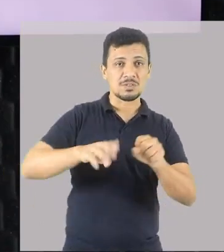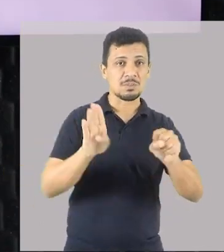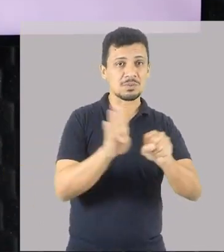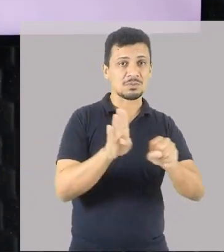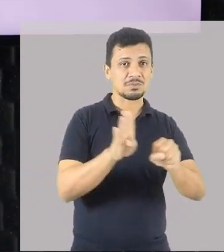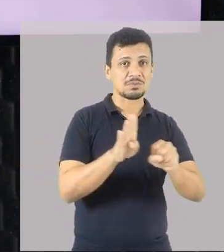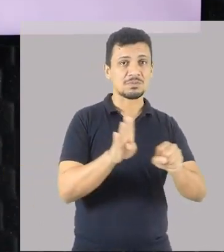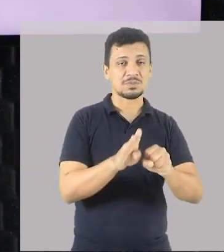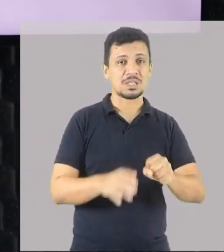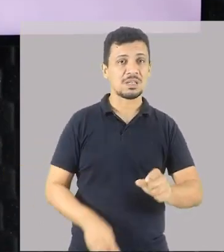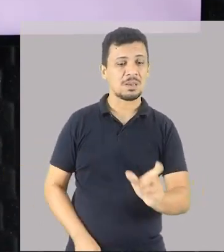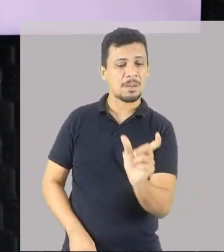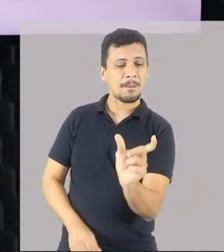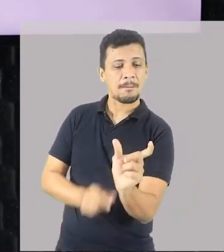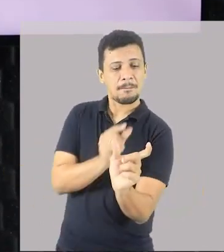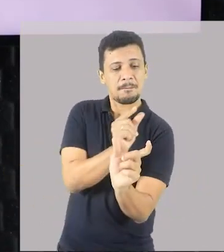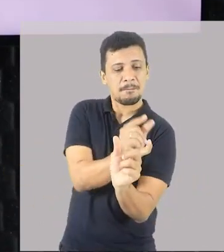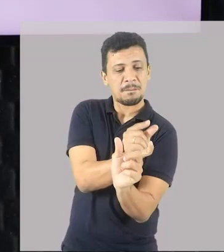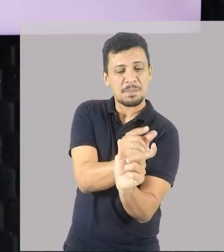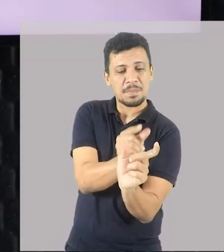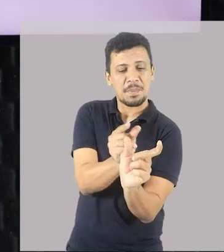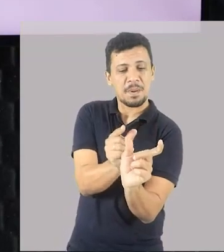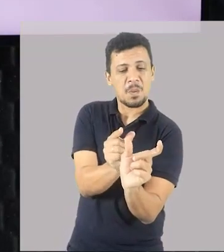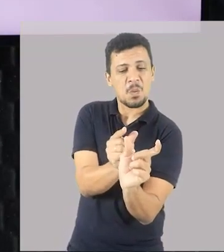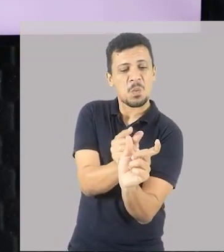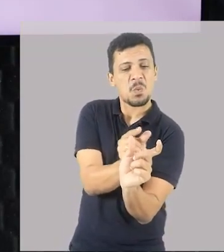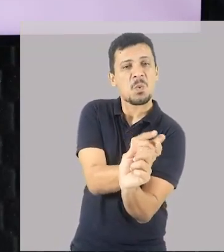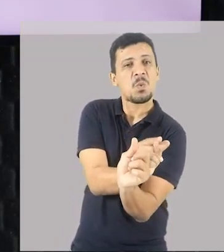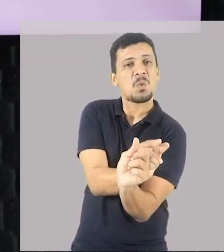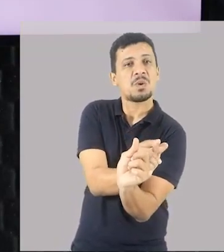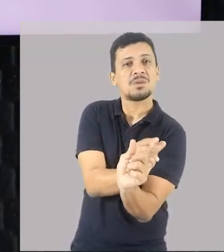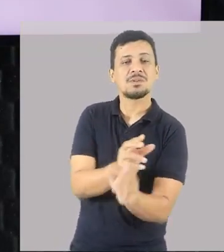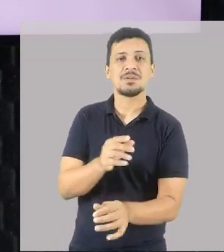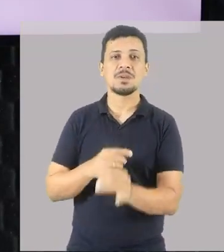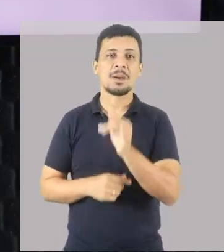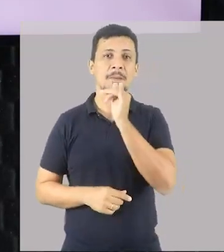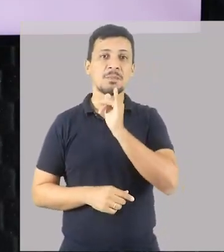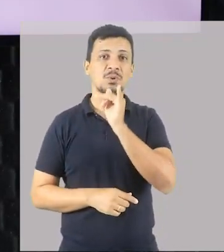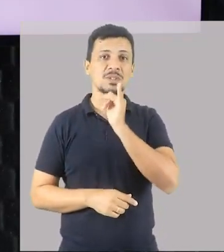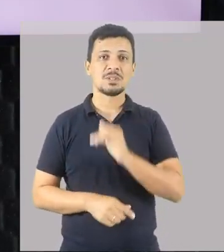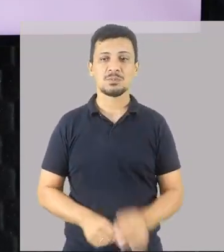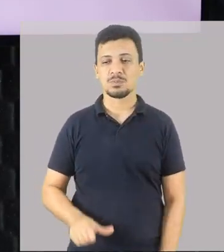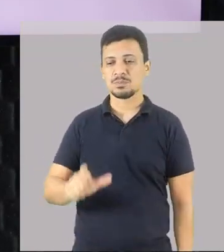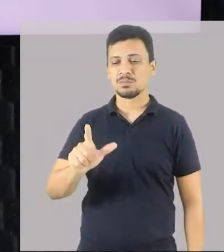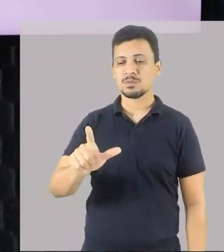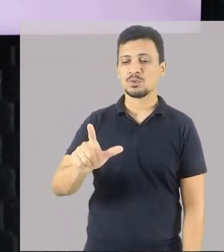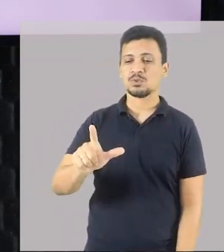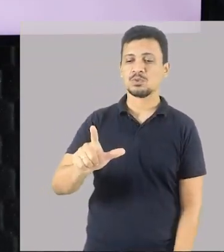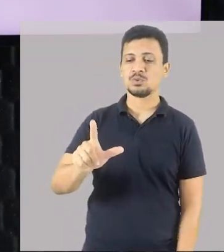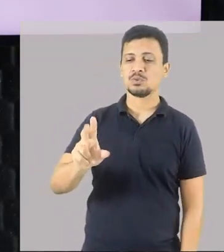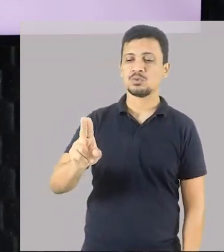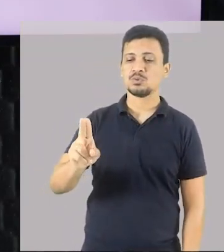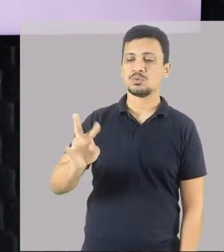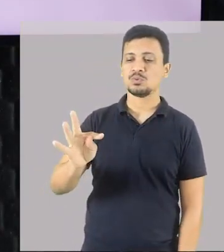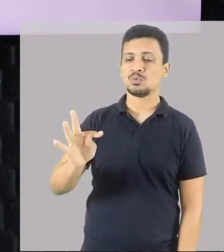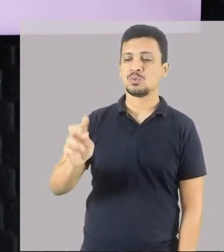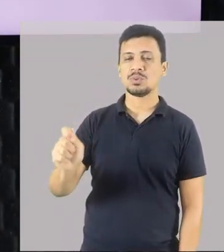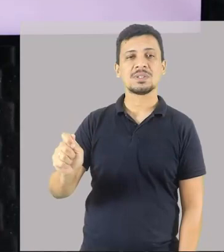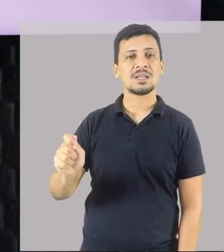redução dos fonemas daquela palavra. Por exemplo, eu vou pegar o exemplo aqui de luta, né? E o verbo